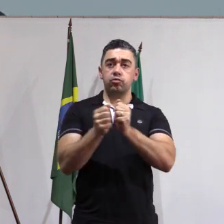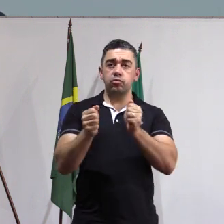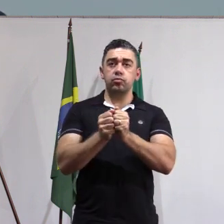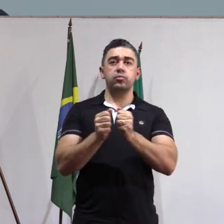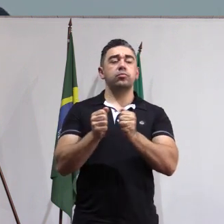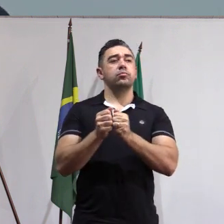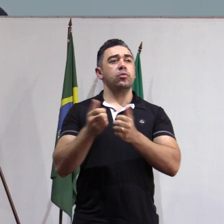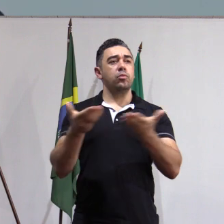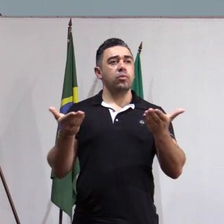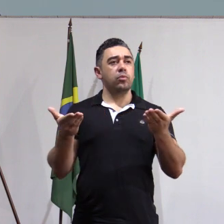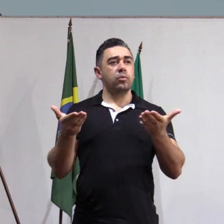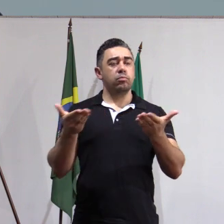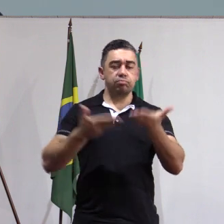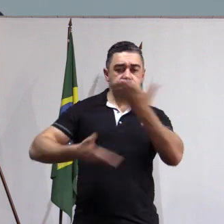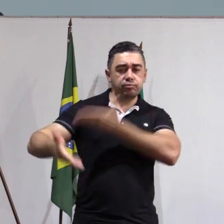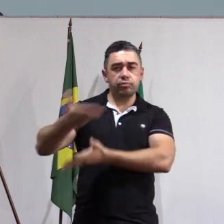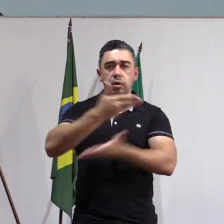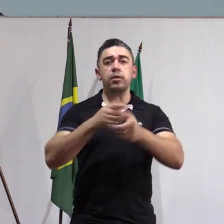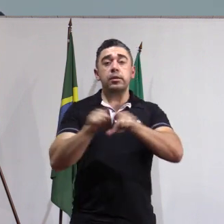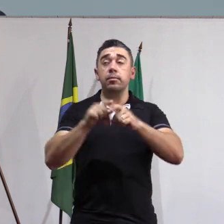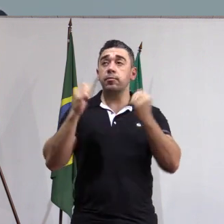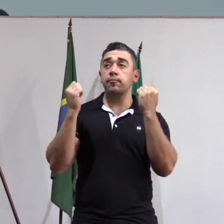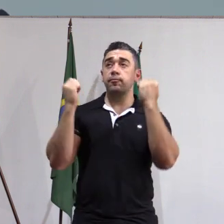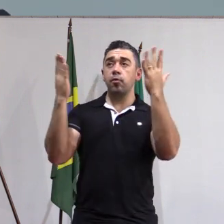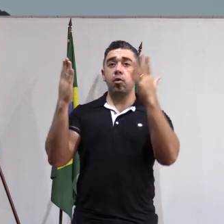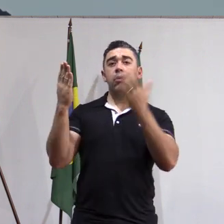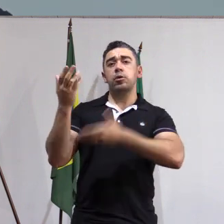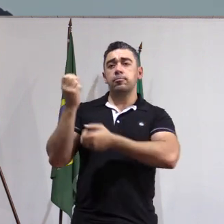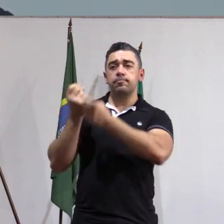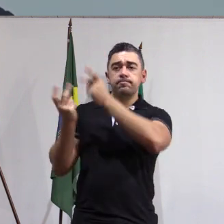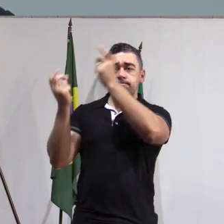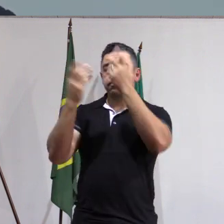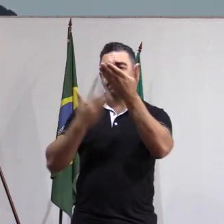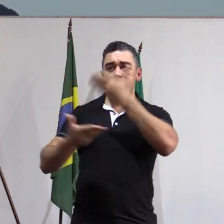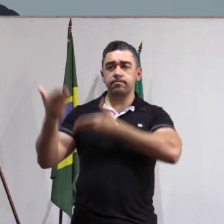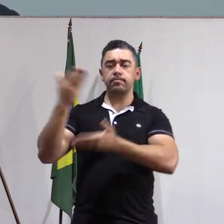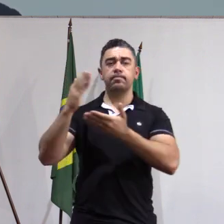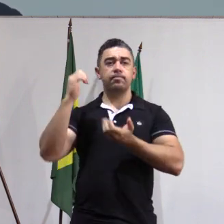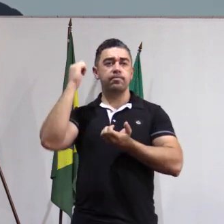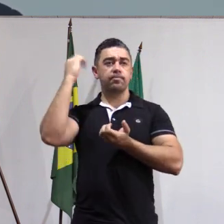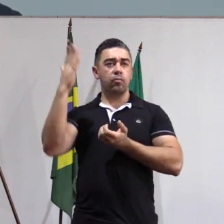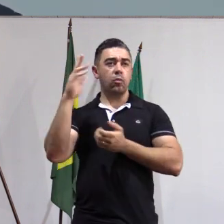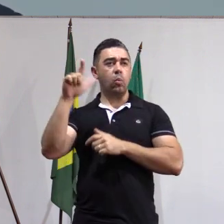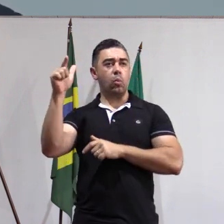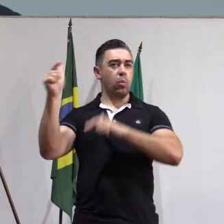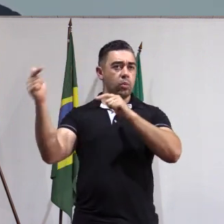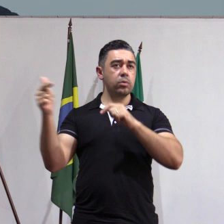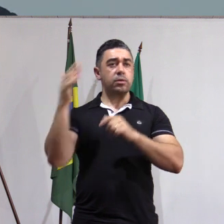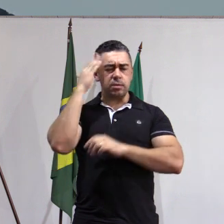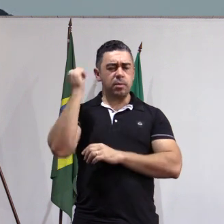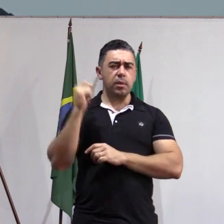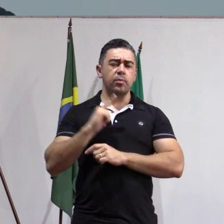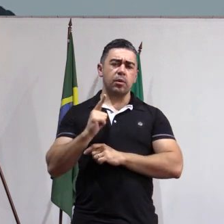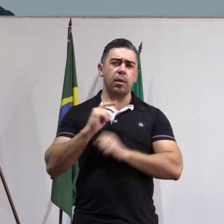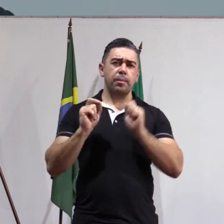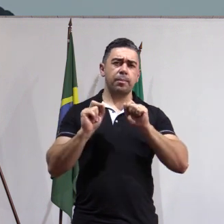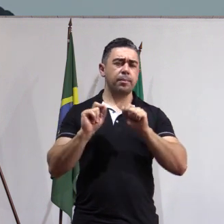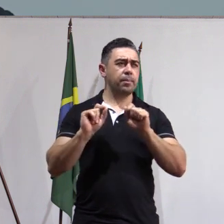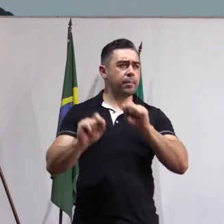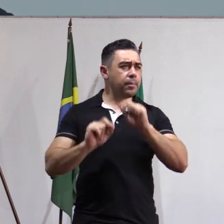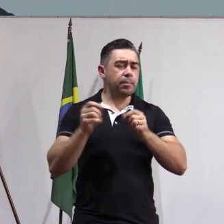competitivo nacional e participar do mercado internacional, ainda que se reconheça que participar do mercado é uma